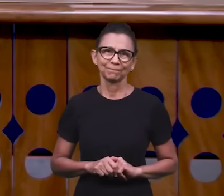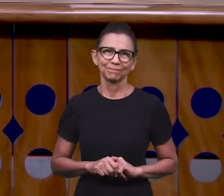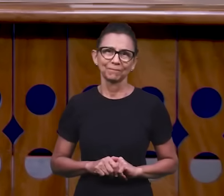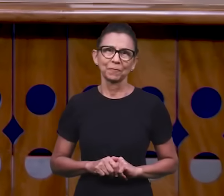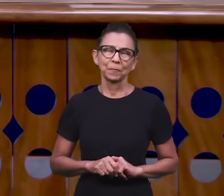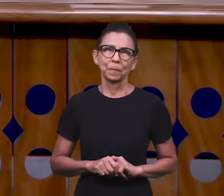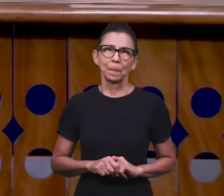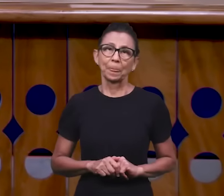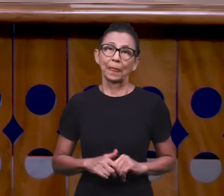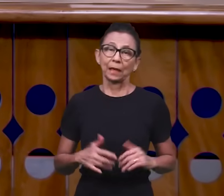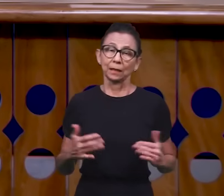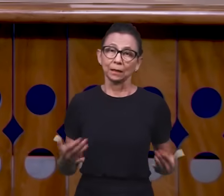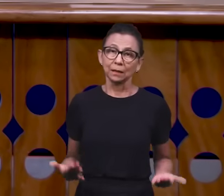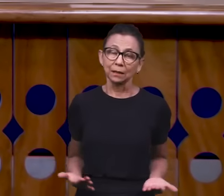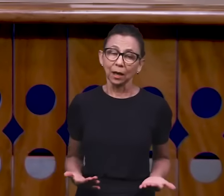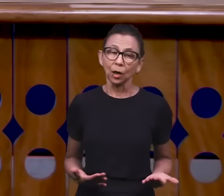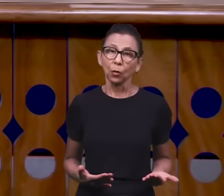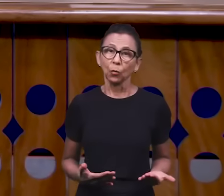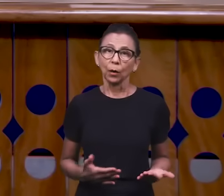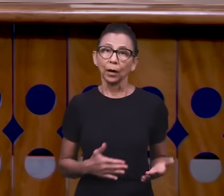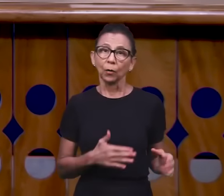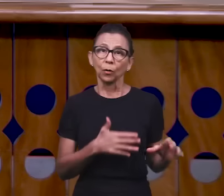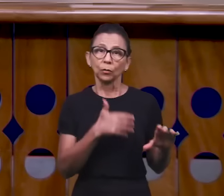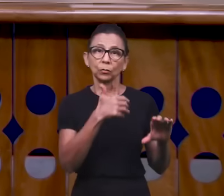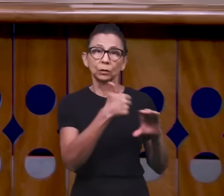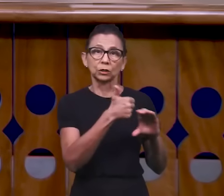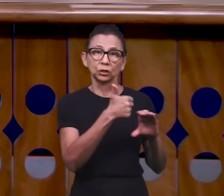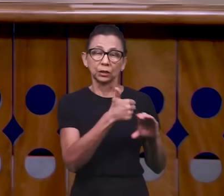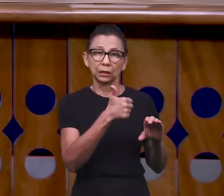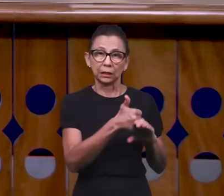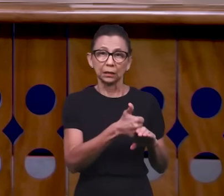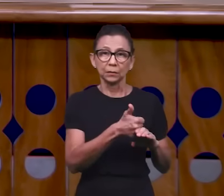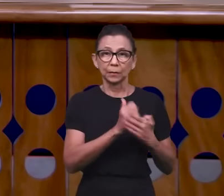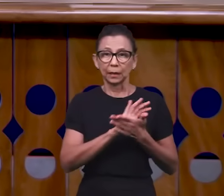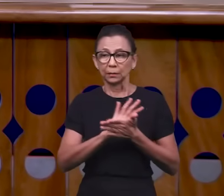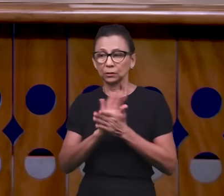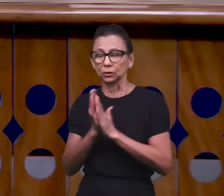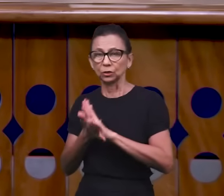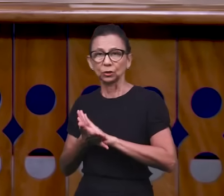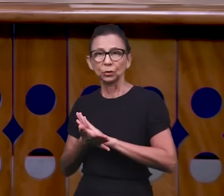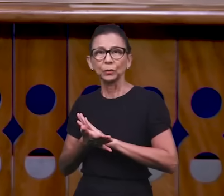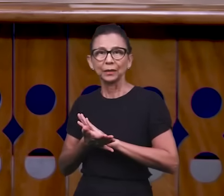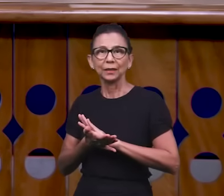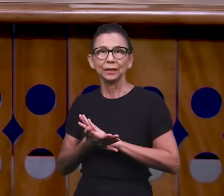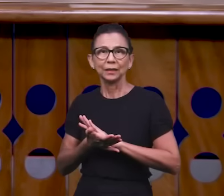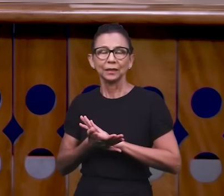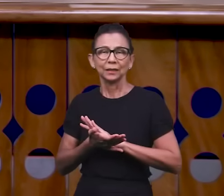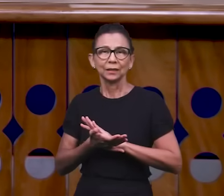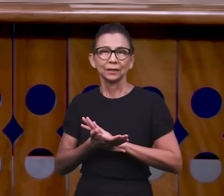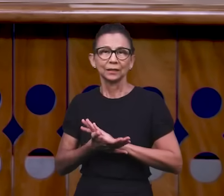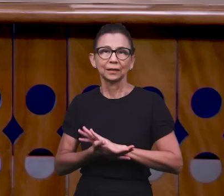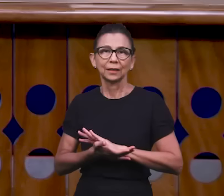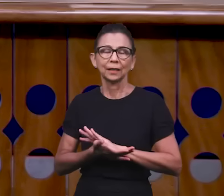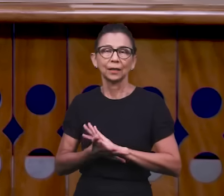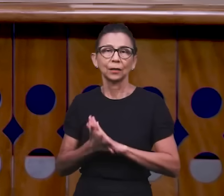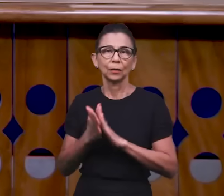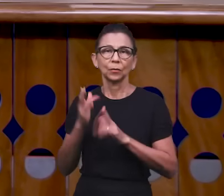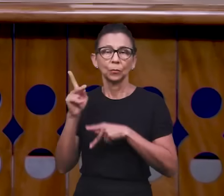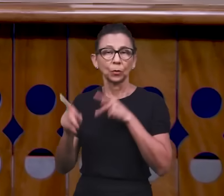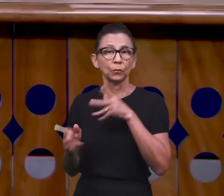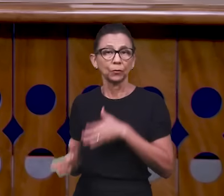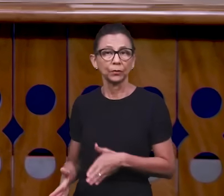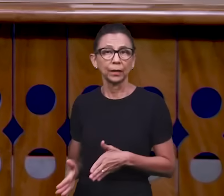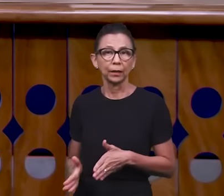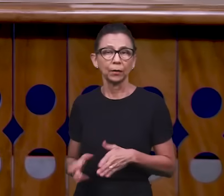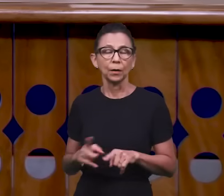Esse campo está sendo disputado por forças que querem destruir a grande colheita. Mas o Espírito Santo tomou a frente dessa